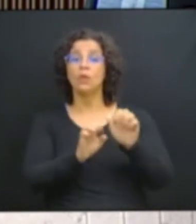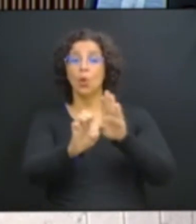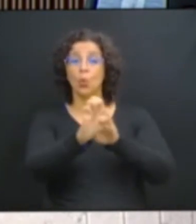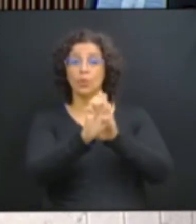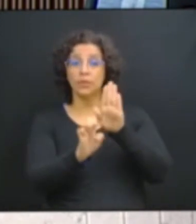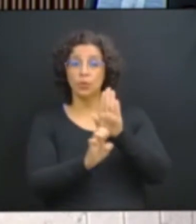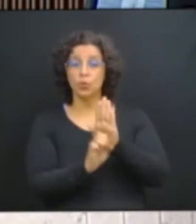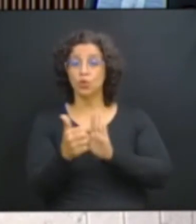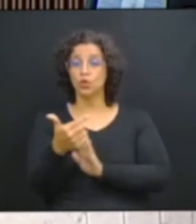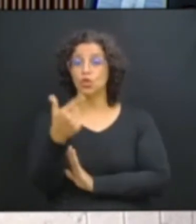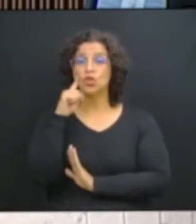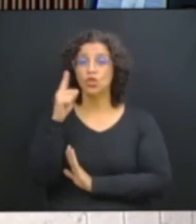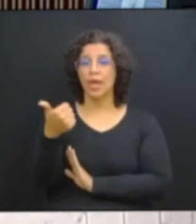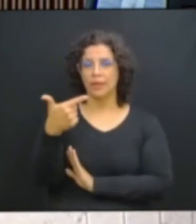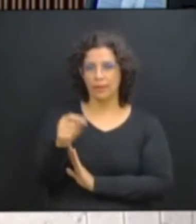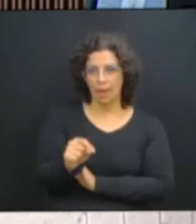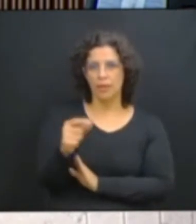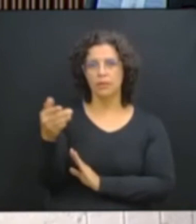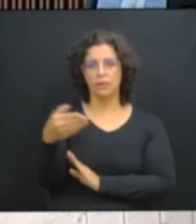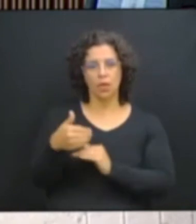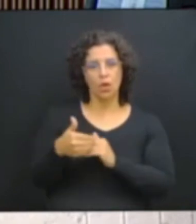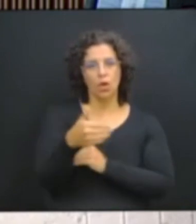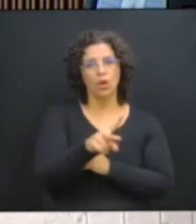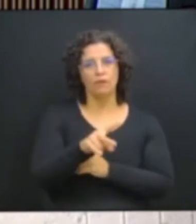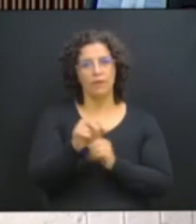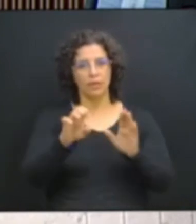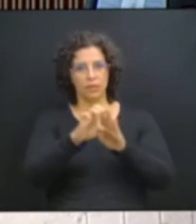próximo dia 10, que faz com que